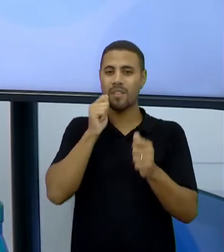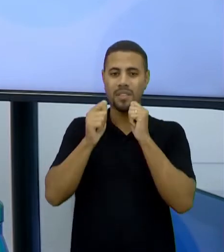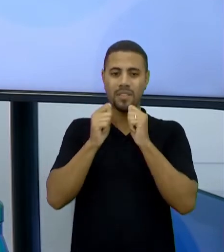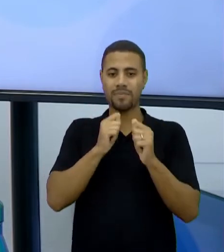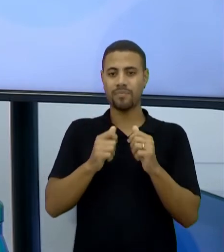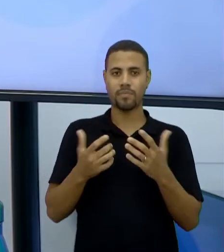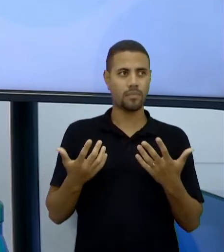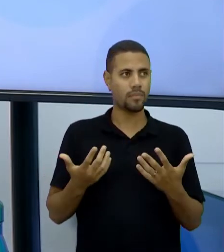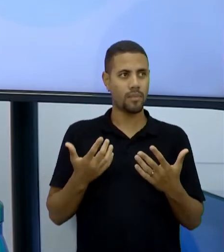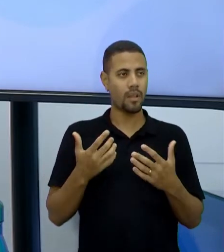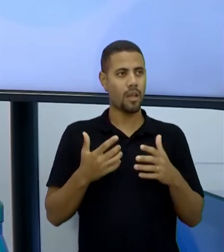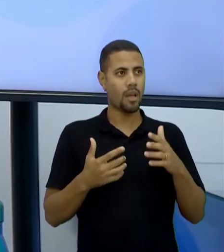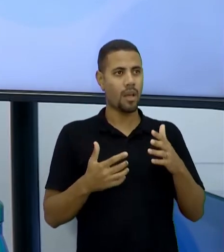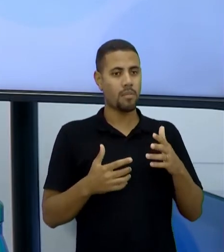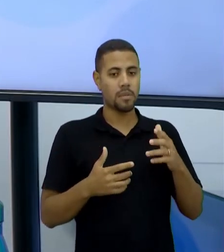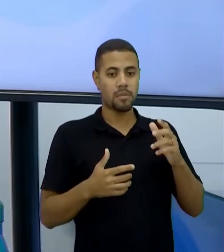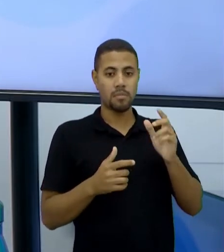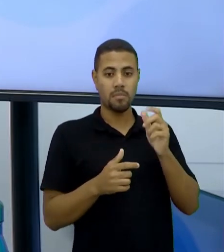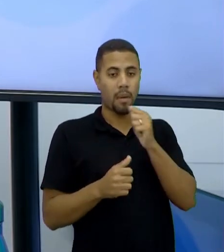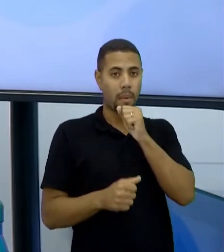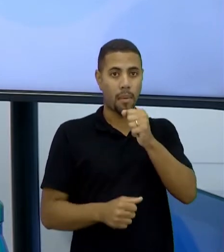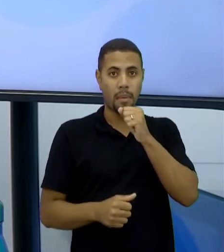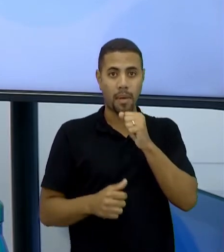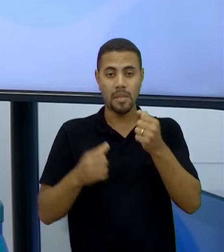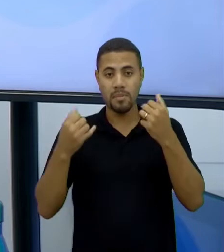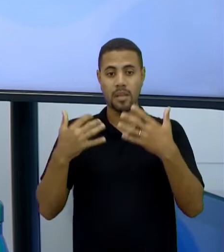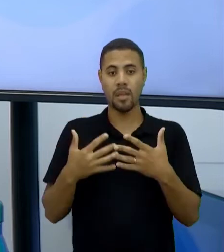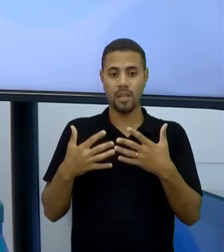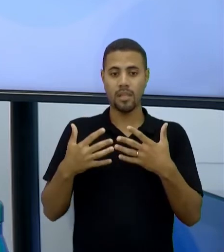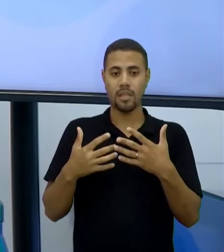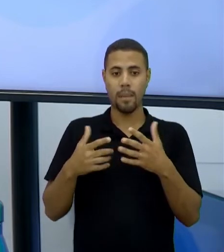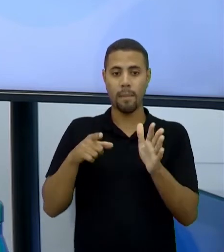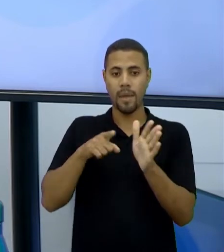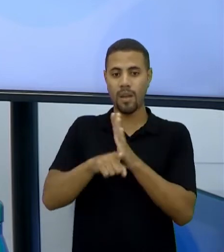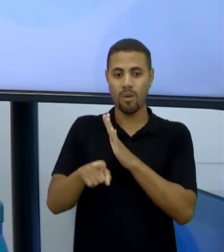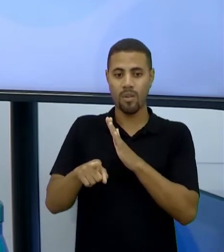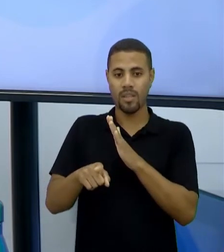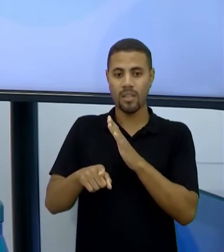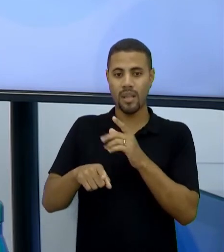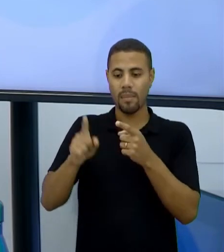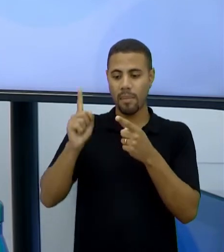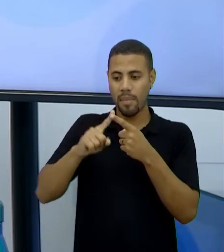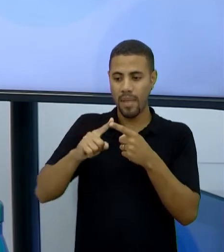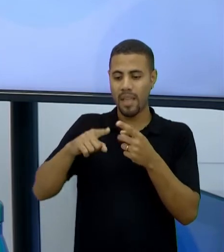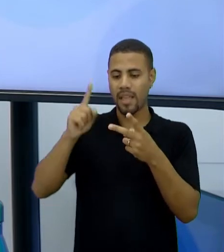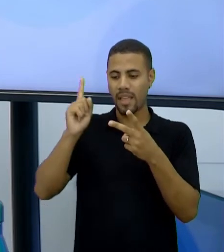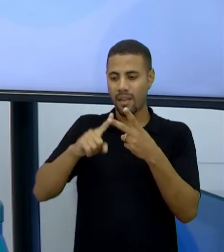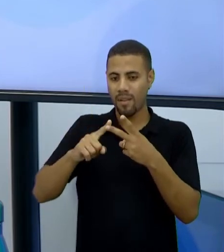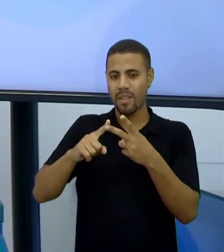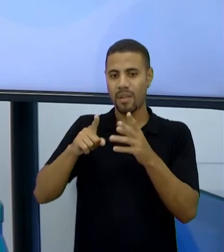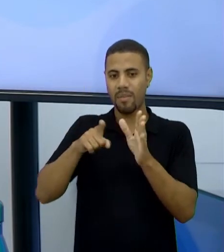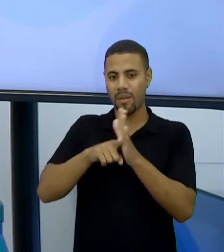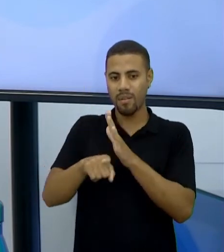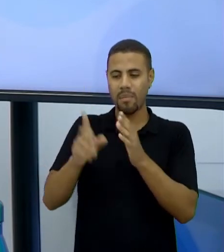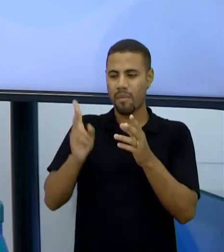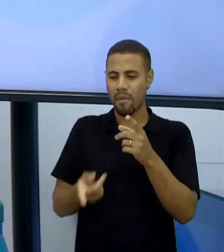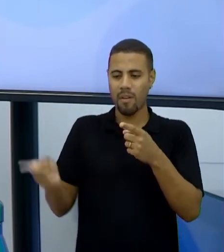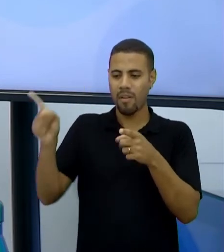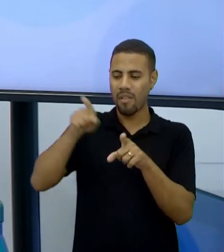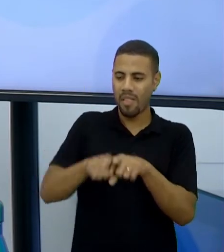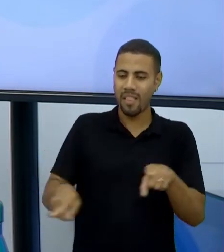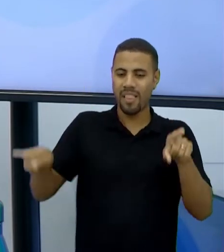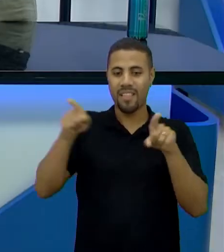ele sempre para a entrevista na primeira, segunda pergunta e sempre fica remarcando, né? Ou seja,